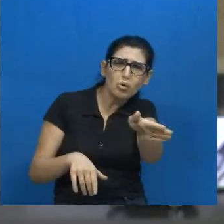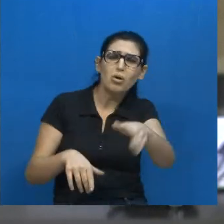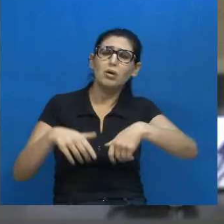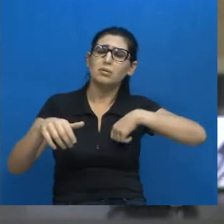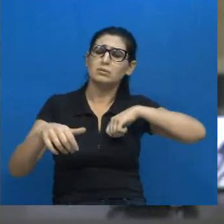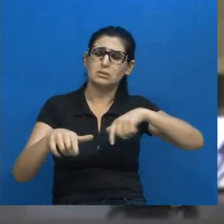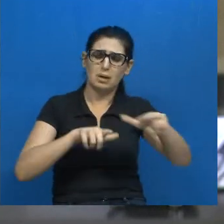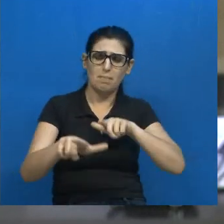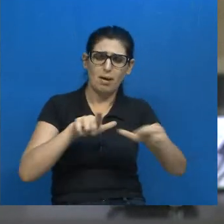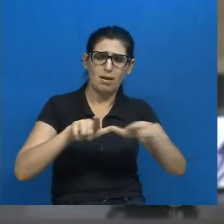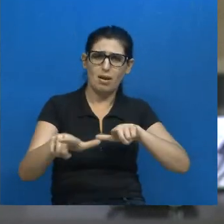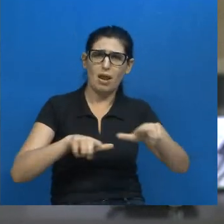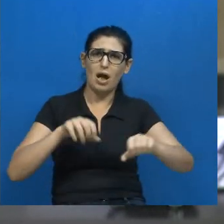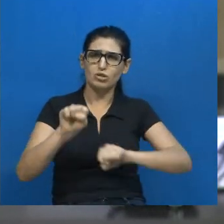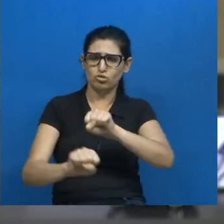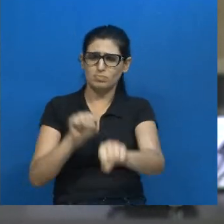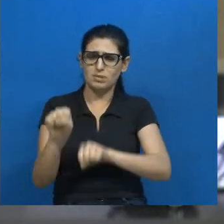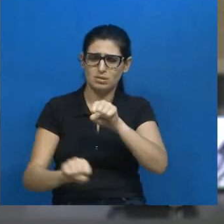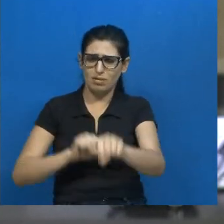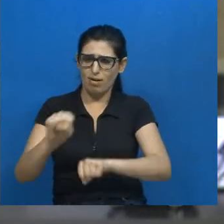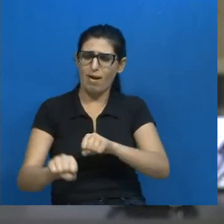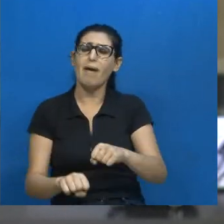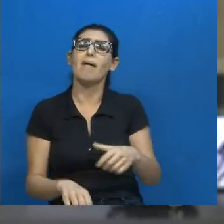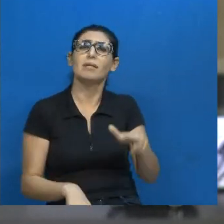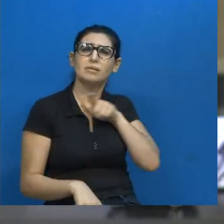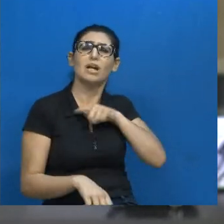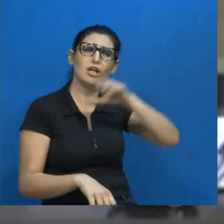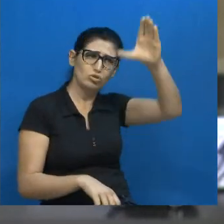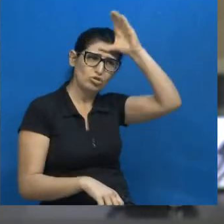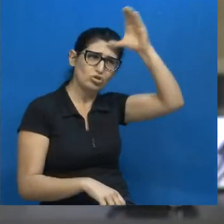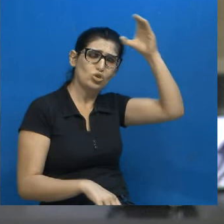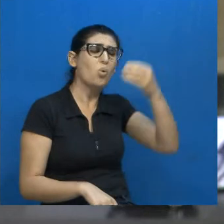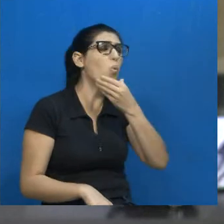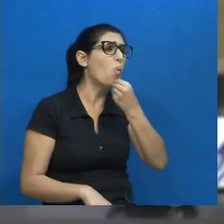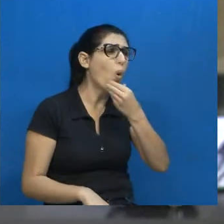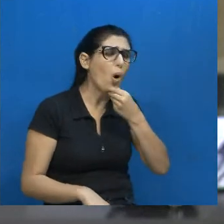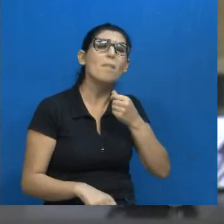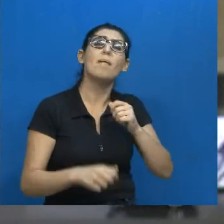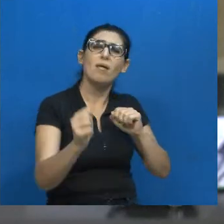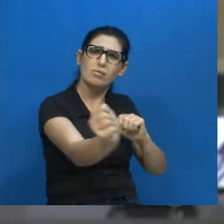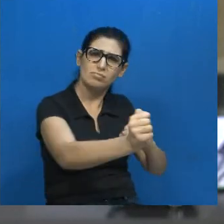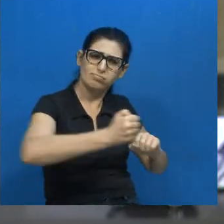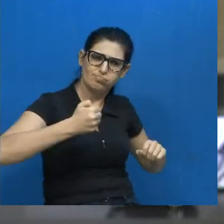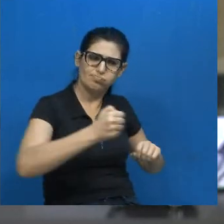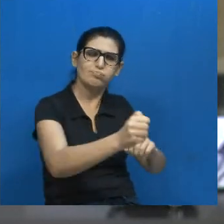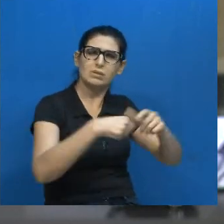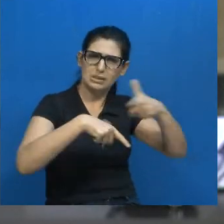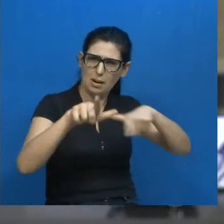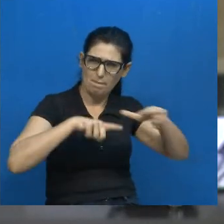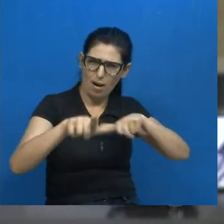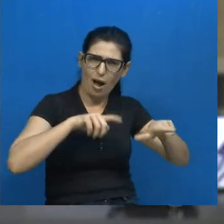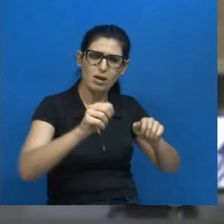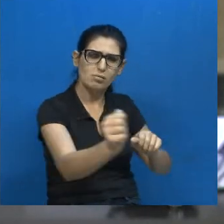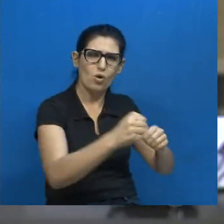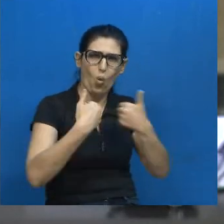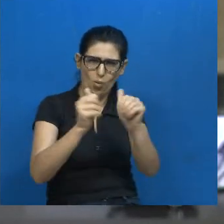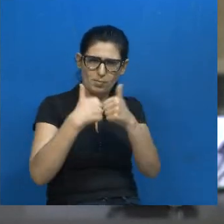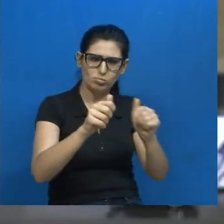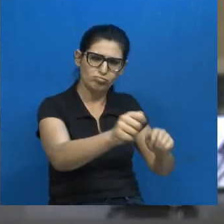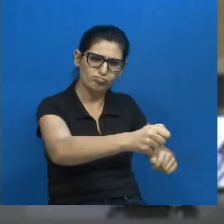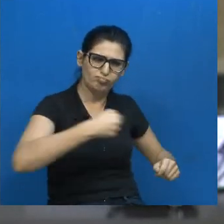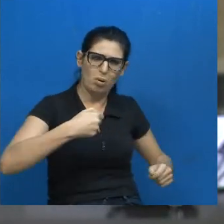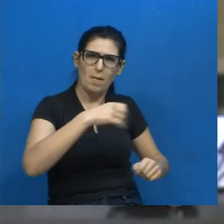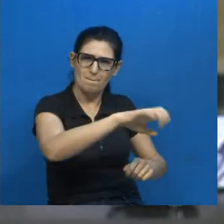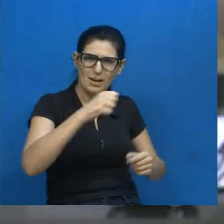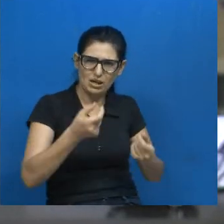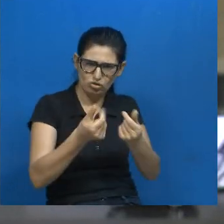têm, tenho o tio cobrador, então eu sei da dificuldade que eles também têm. A gente vai tentar, em conjunto, construir essa melhoria e, claro,